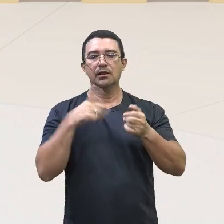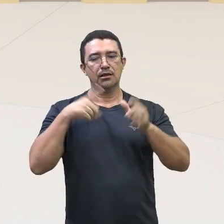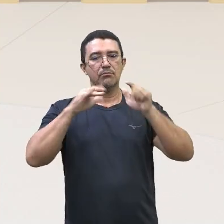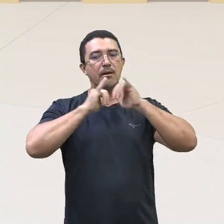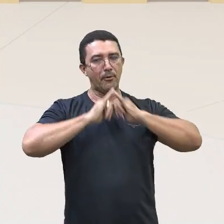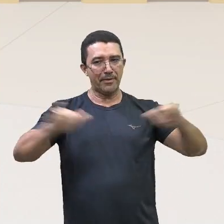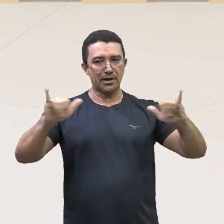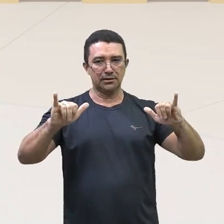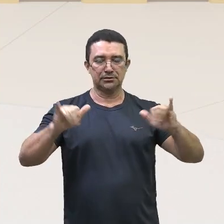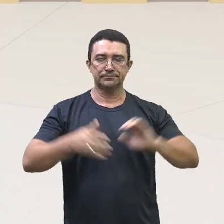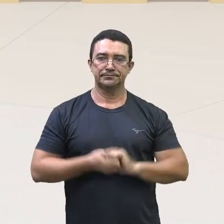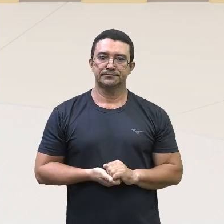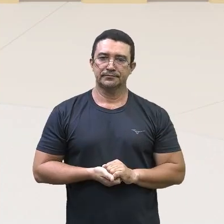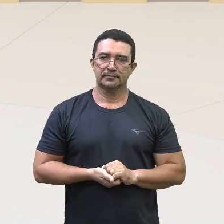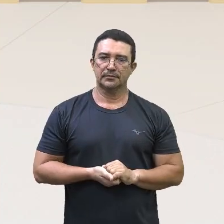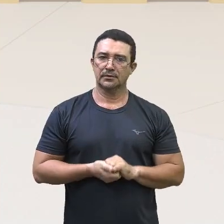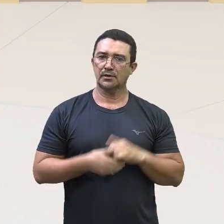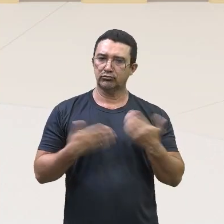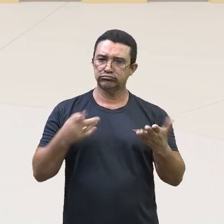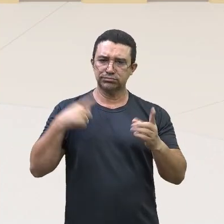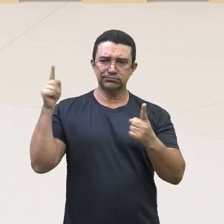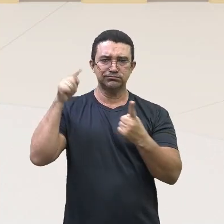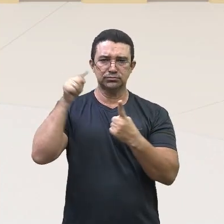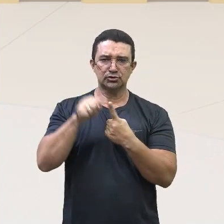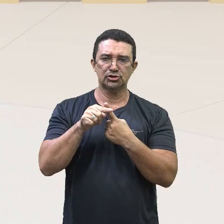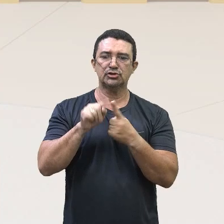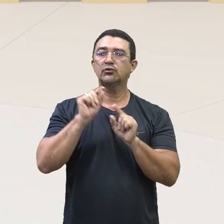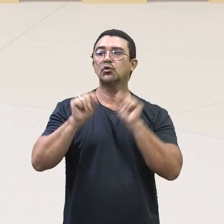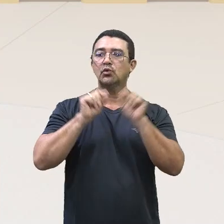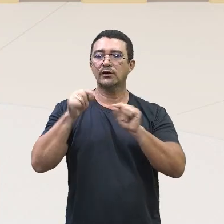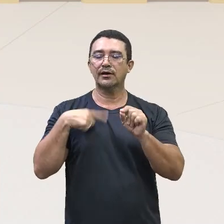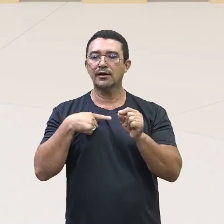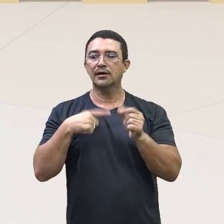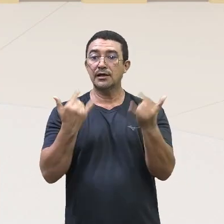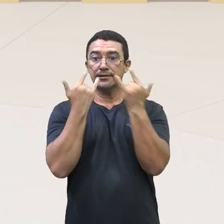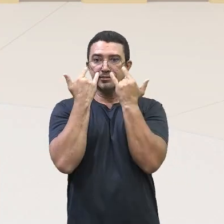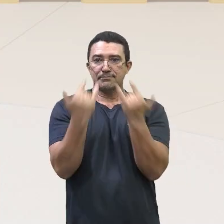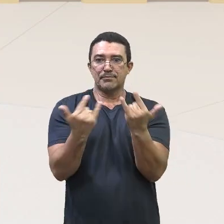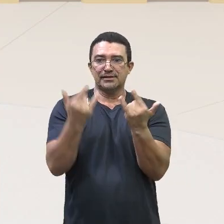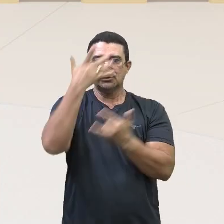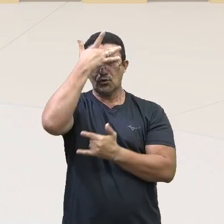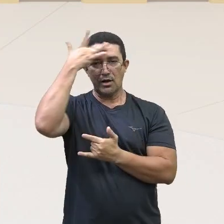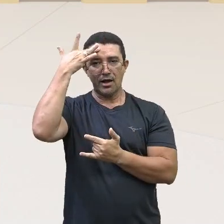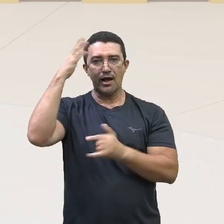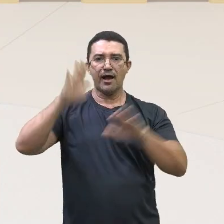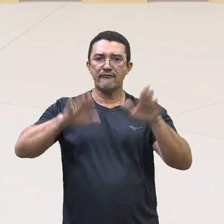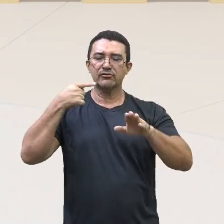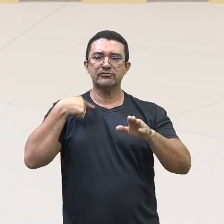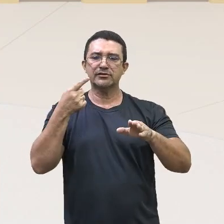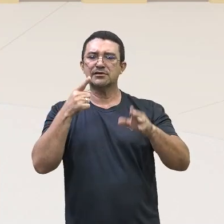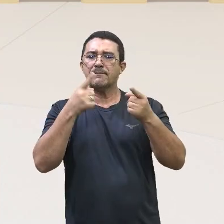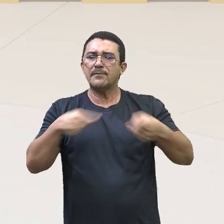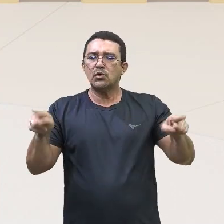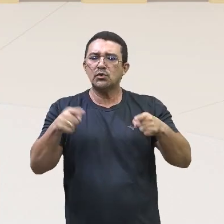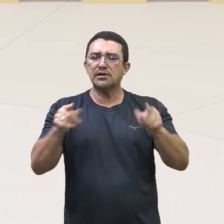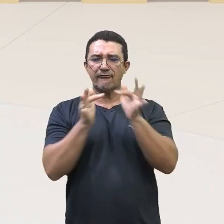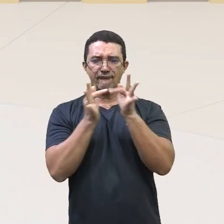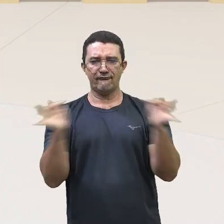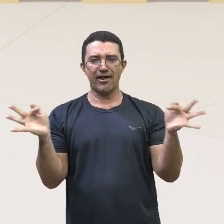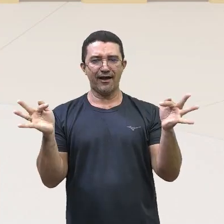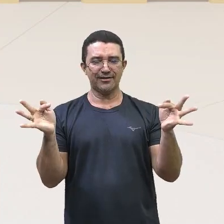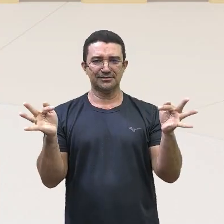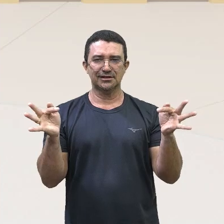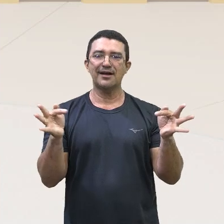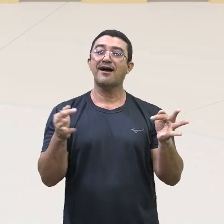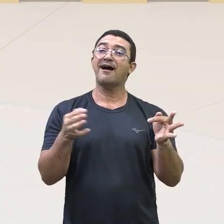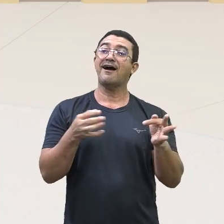de uma publicidade. Elas servem, elas têm uma finalidade que é chamar a atenção do público. Às vezes você memorizando aquela musiquinha, aquela frase de efeito, você